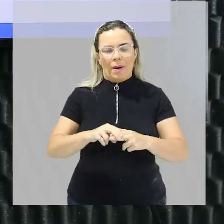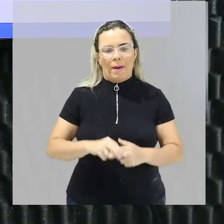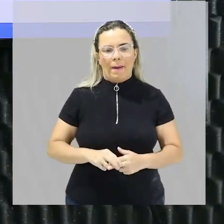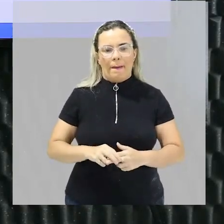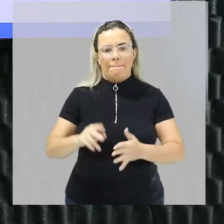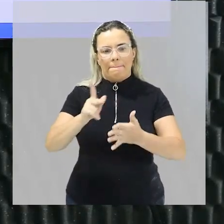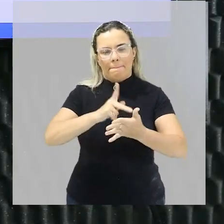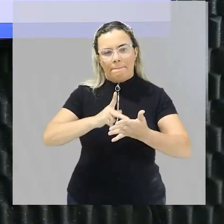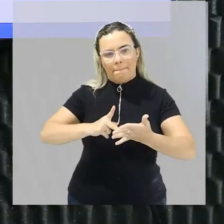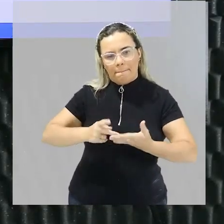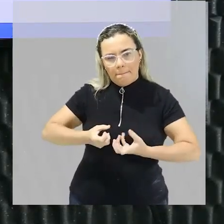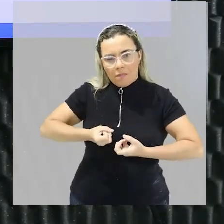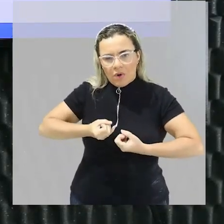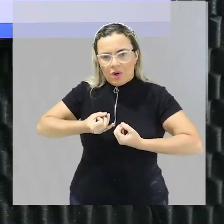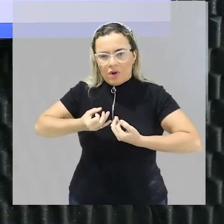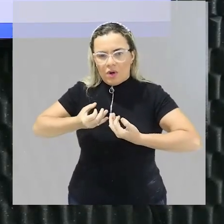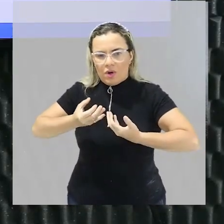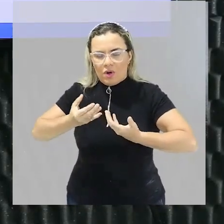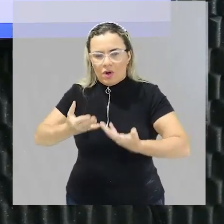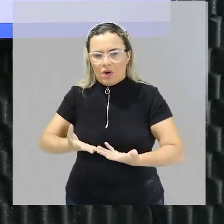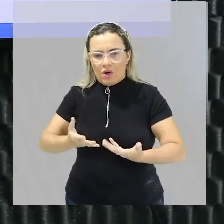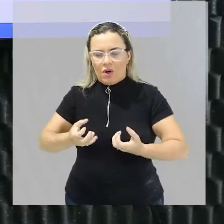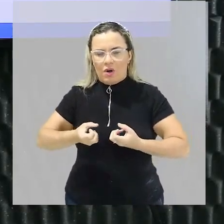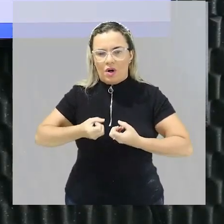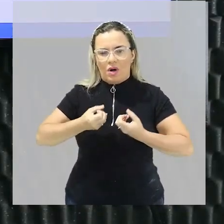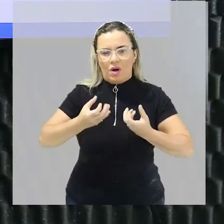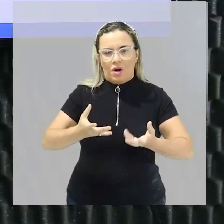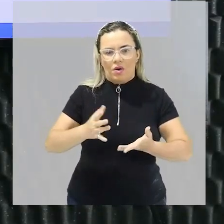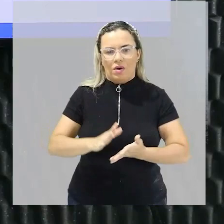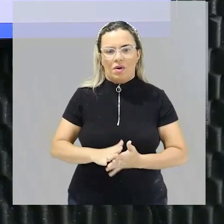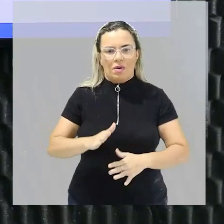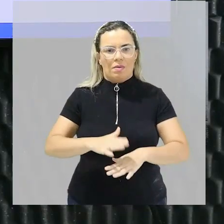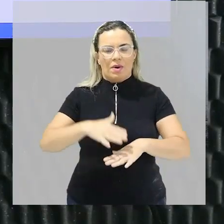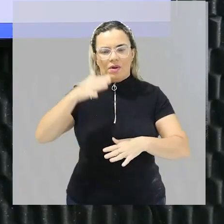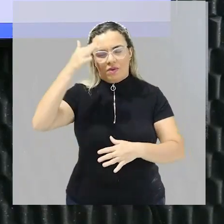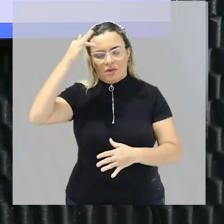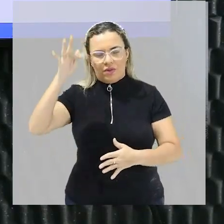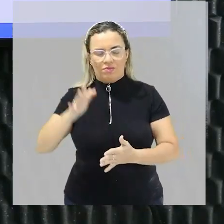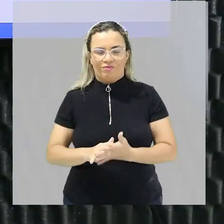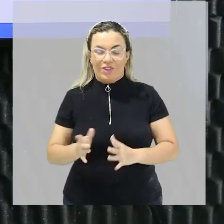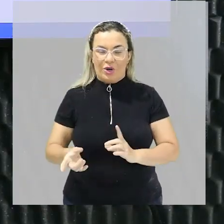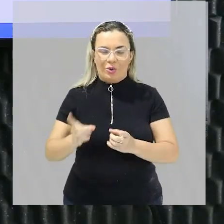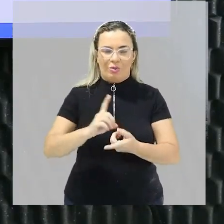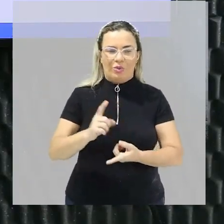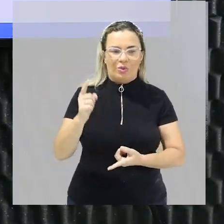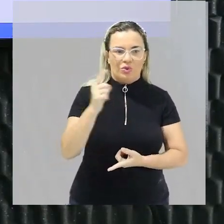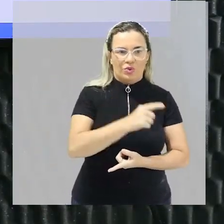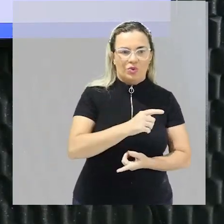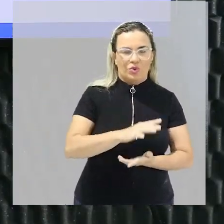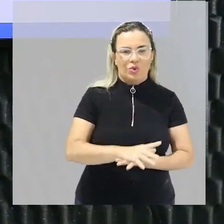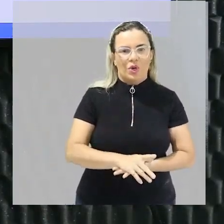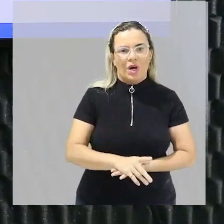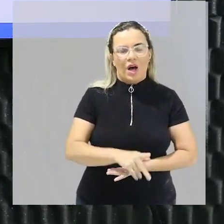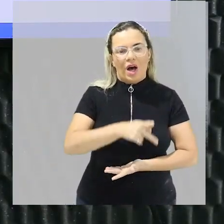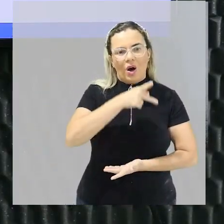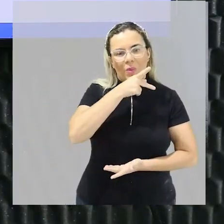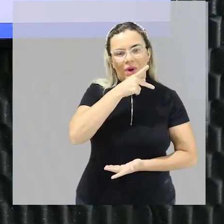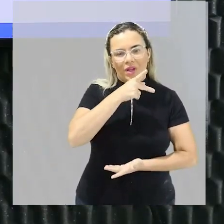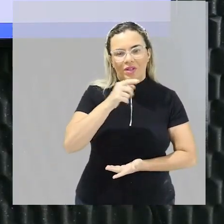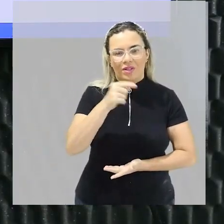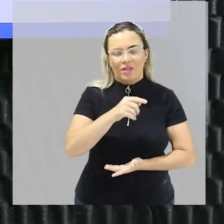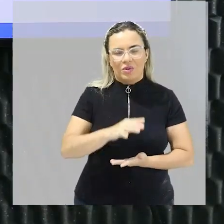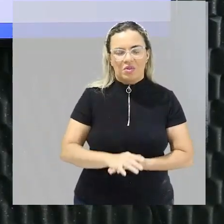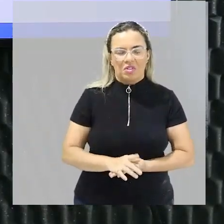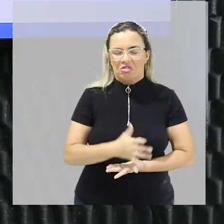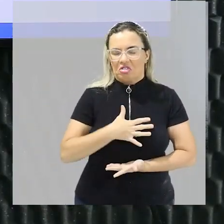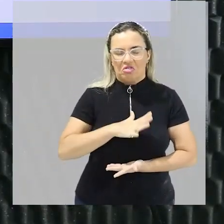do que a história. Vai até contramão de Platão, que Platão não gosta muito da poesia, pois refere àquela principalmente universal